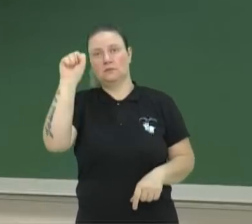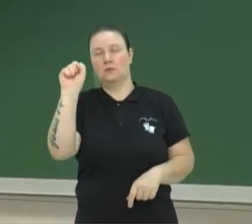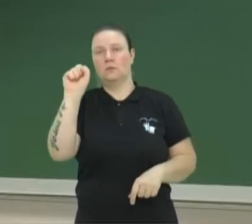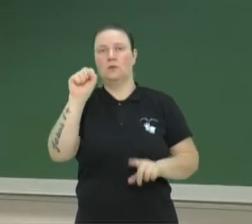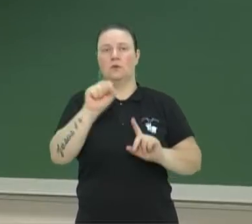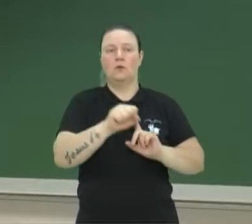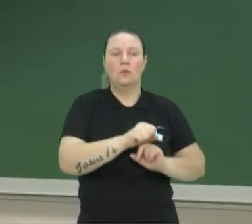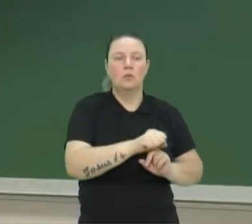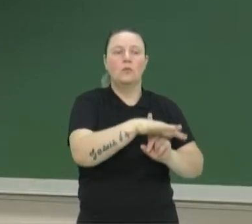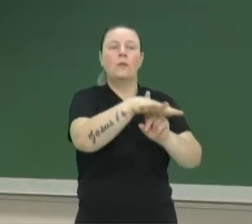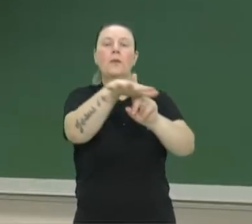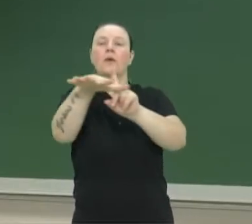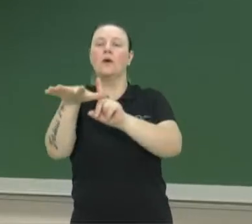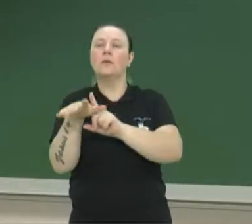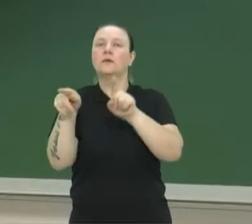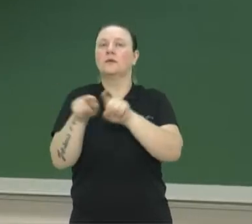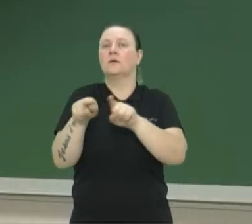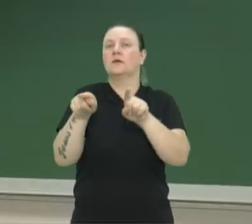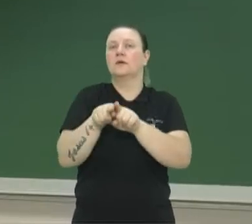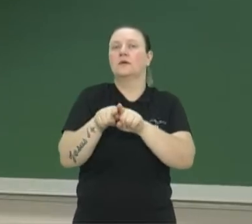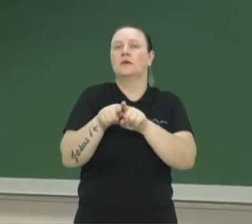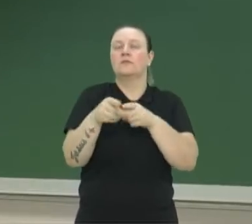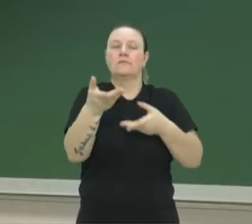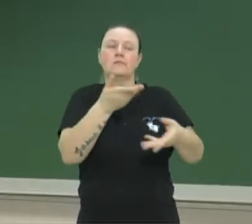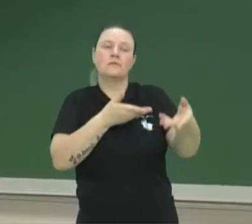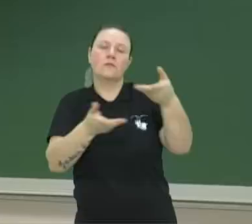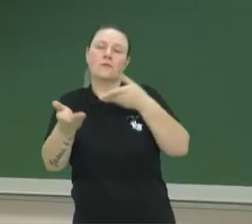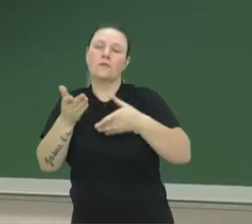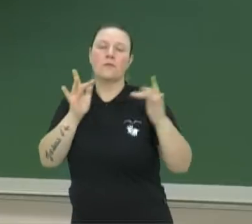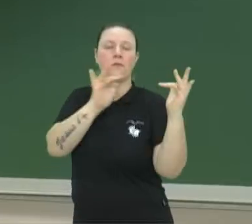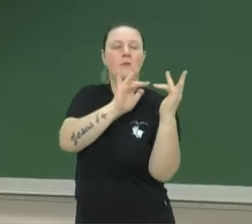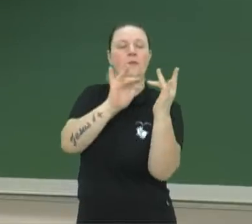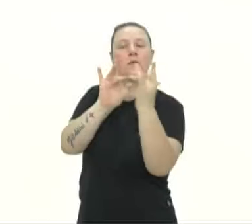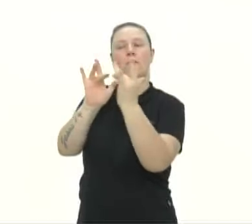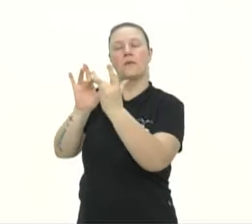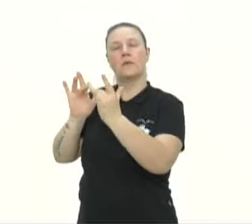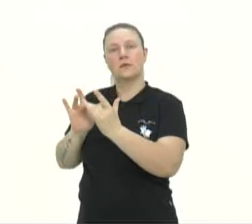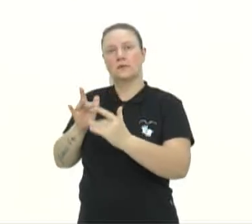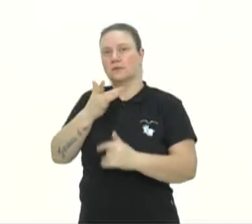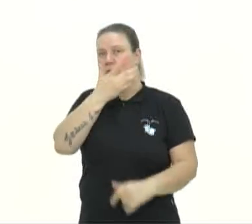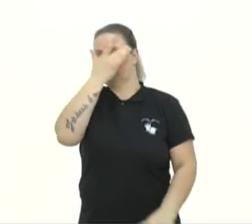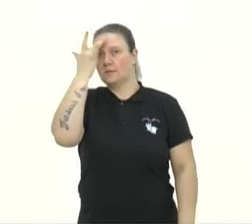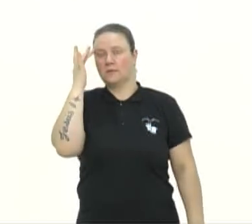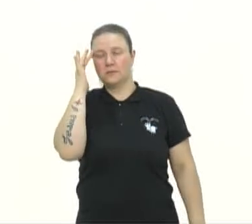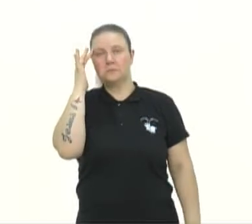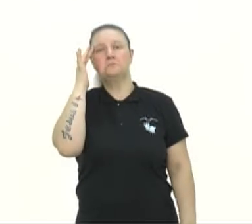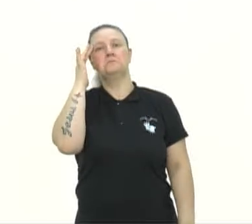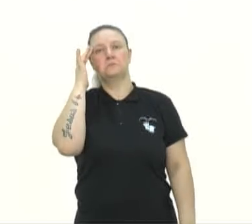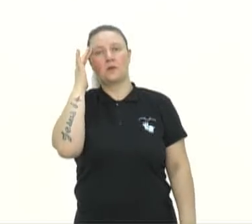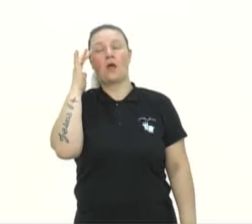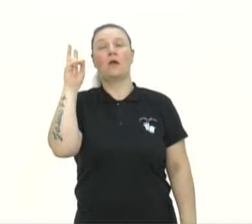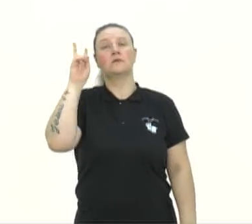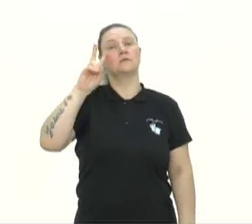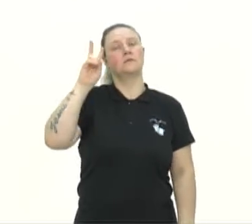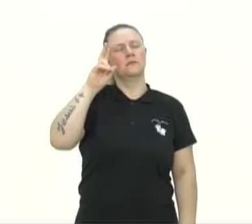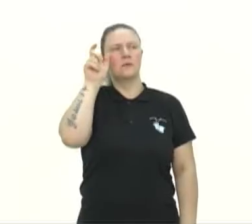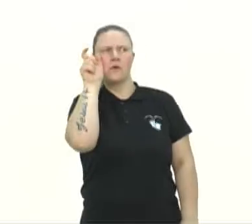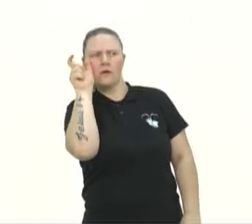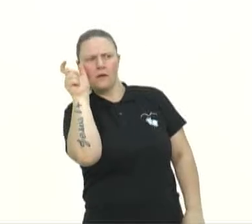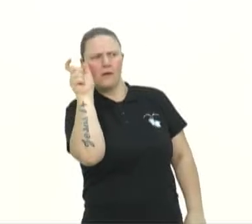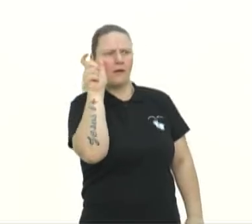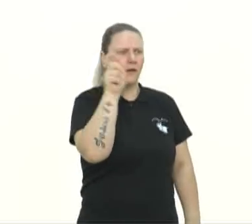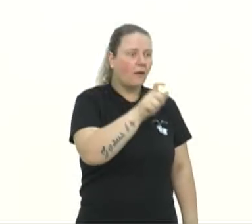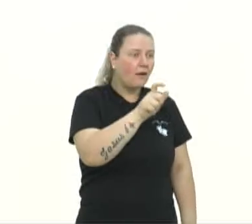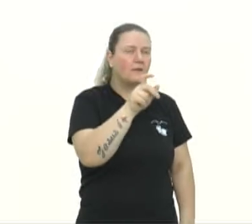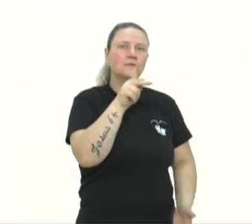e a convivência, né, com pessoas caricatas torna as histórias bastante interessantes, de modo